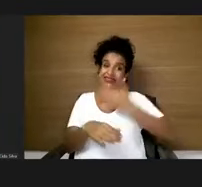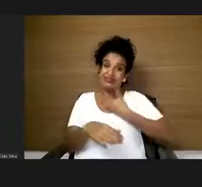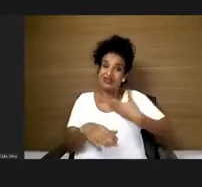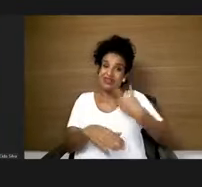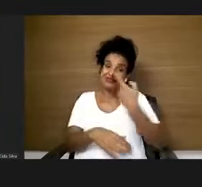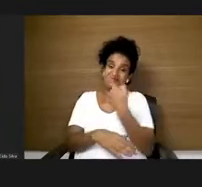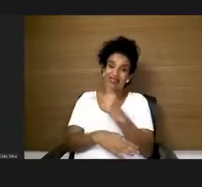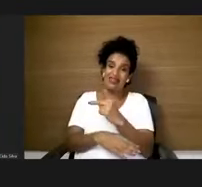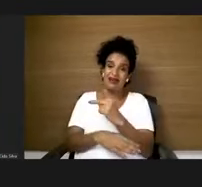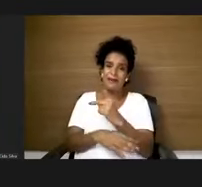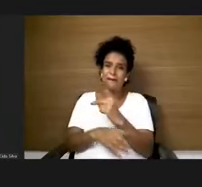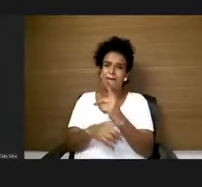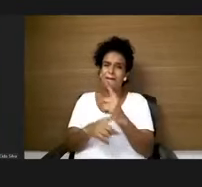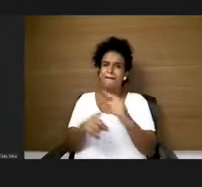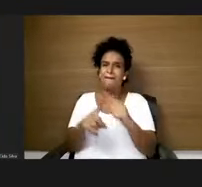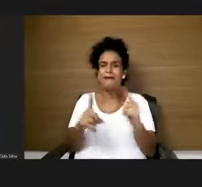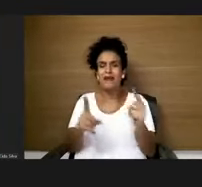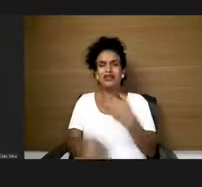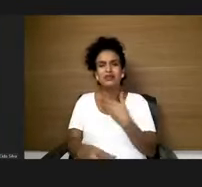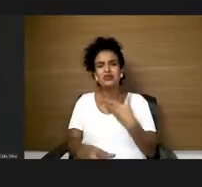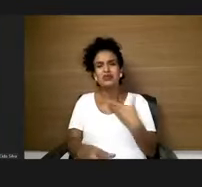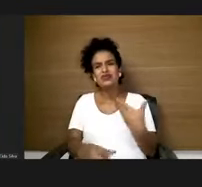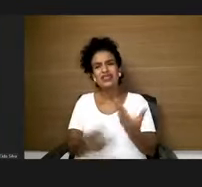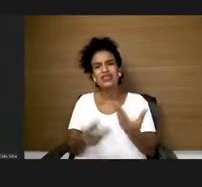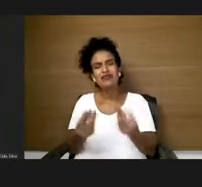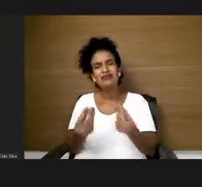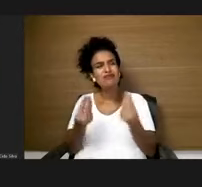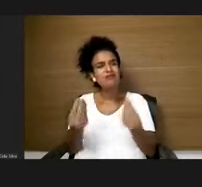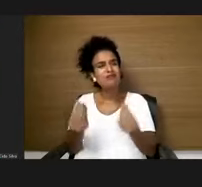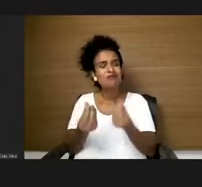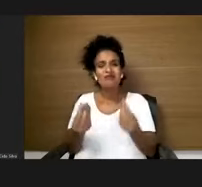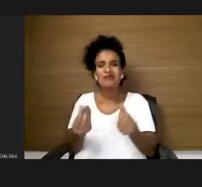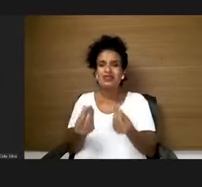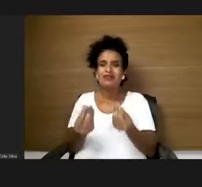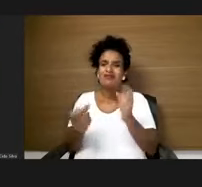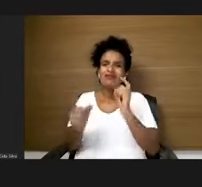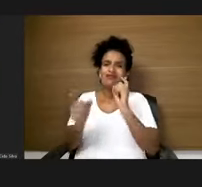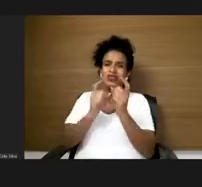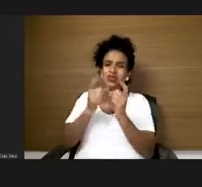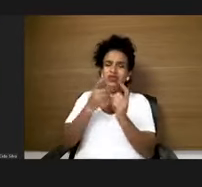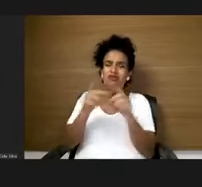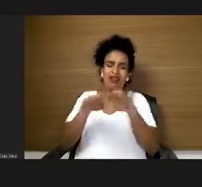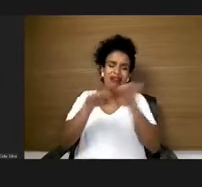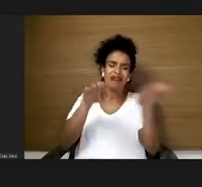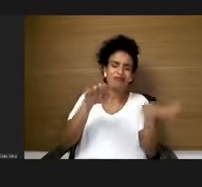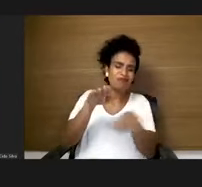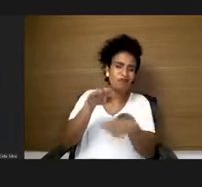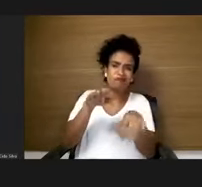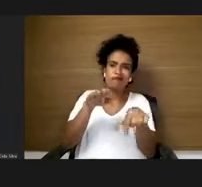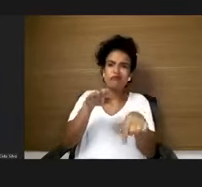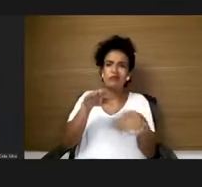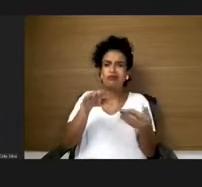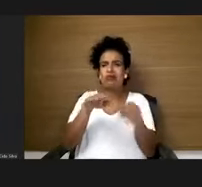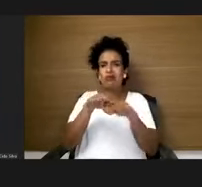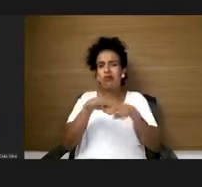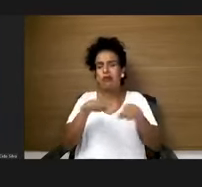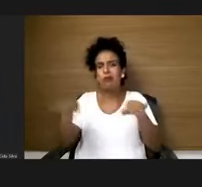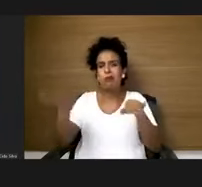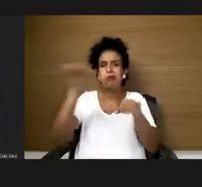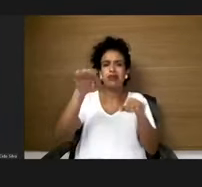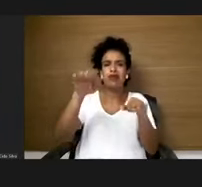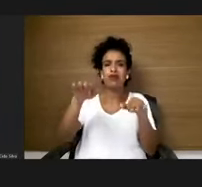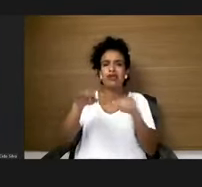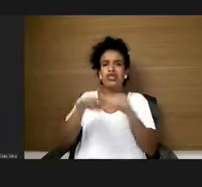trata todas, e não dá para discutir mais como minoria, porque quando você junta tudo que ele trata mal e que